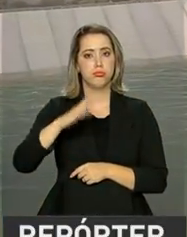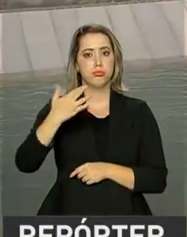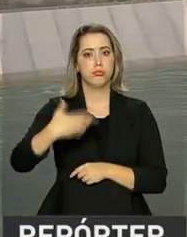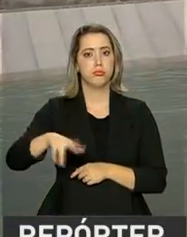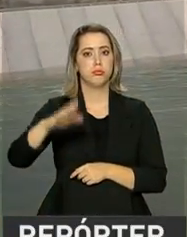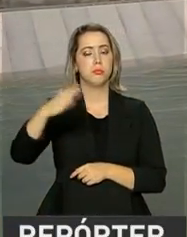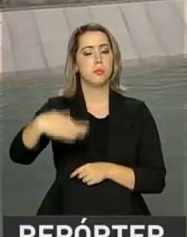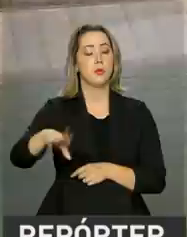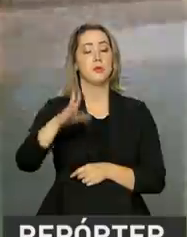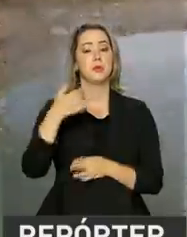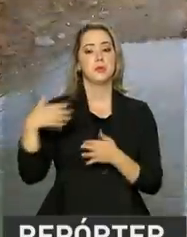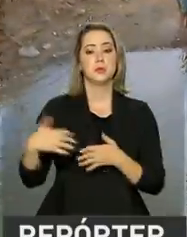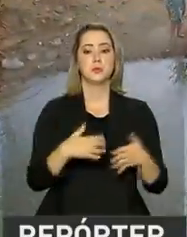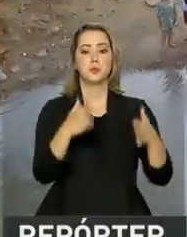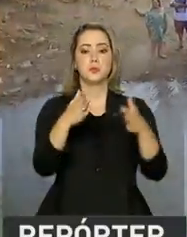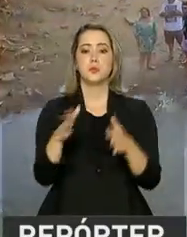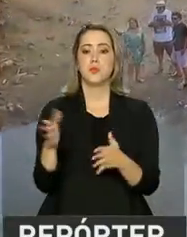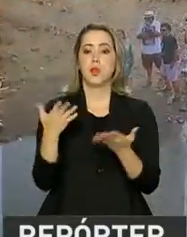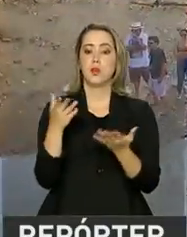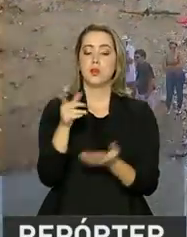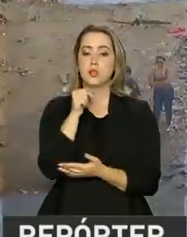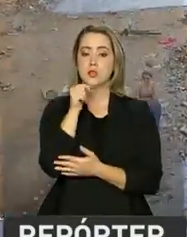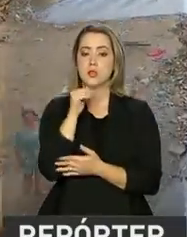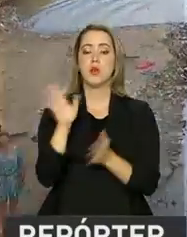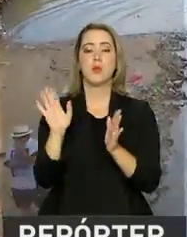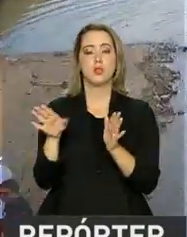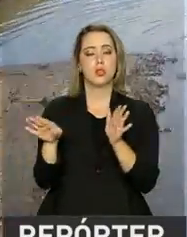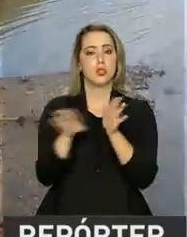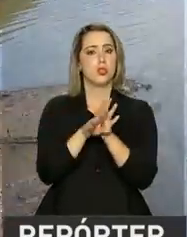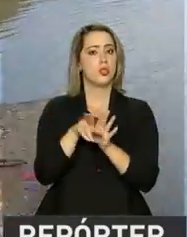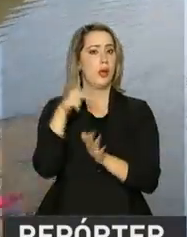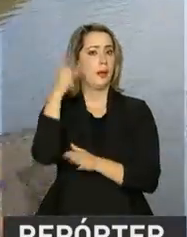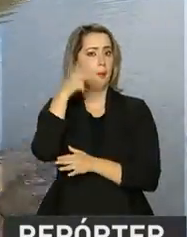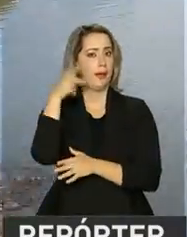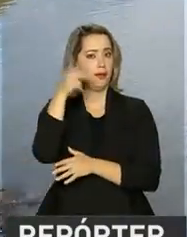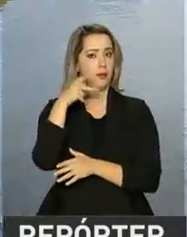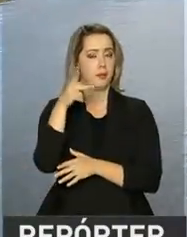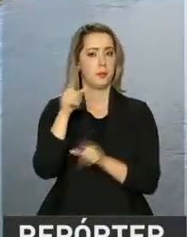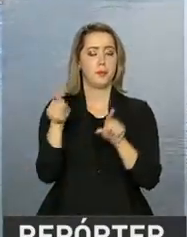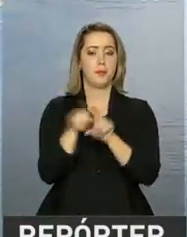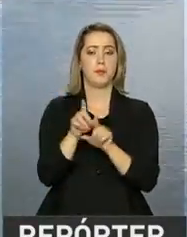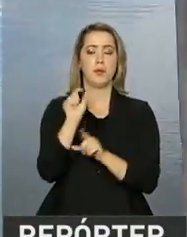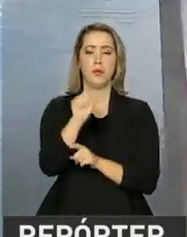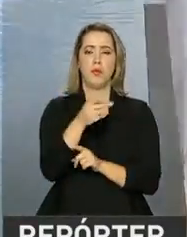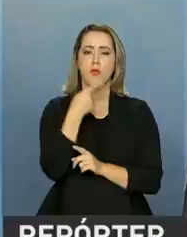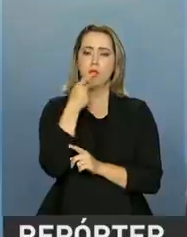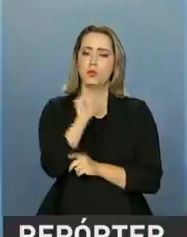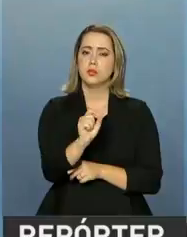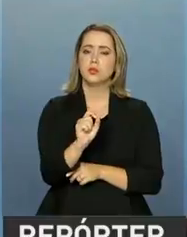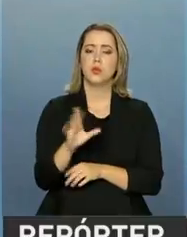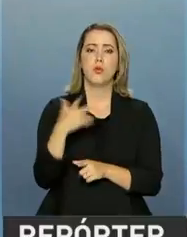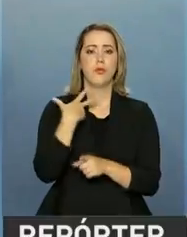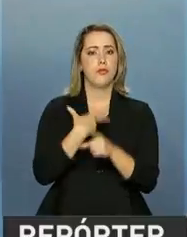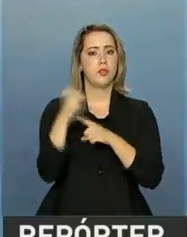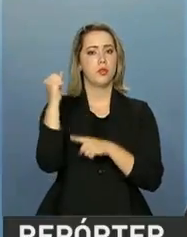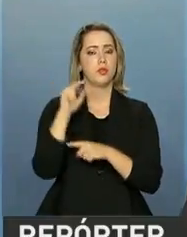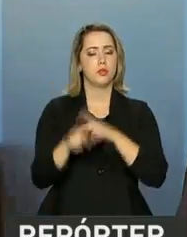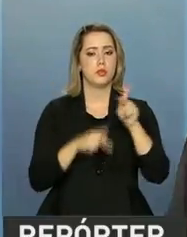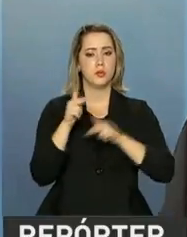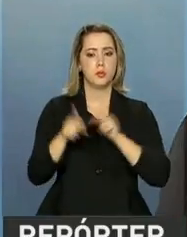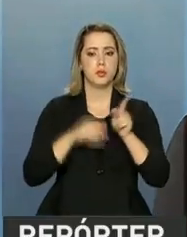considerada uma conquista as águas do rio já chegaram à paraíba segundo o ministro da integração nacional uma vitória da população